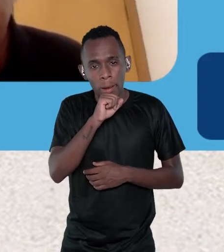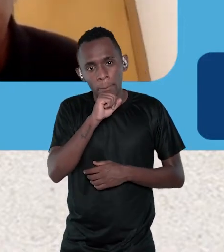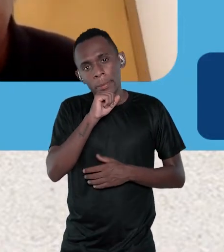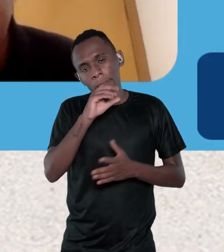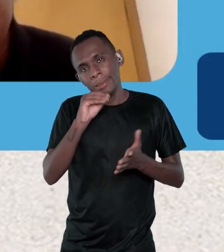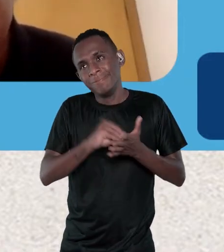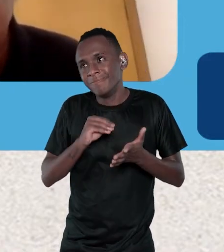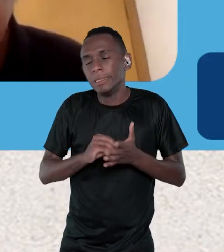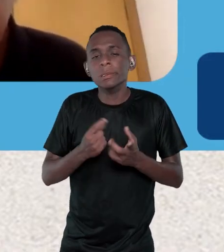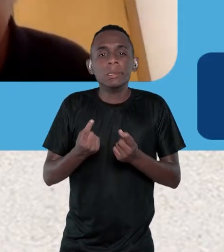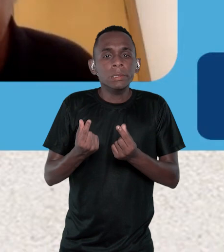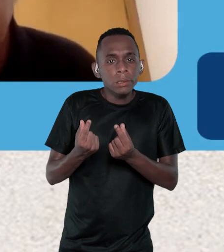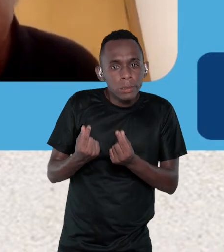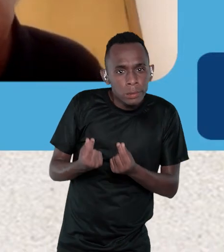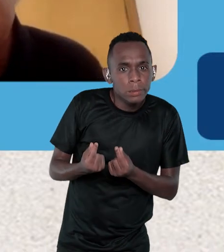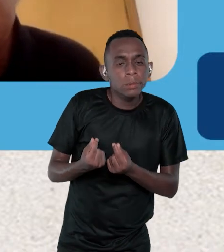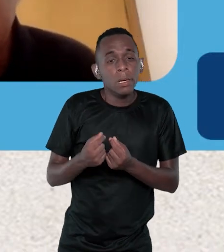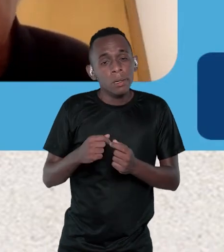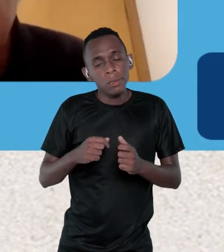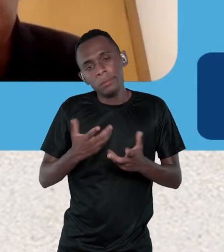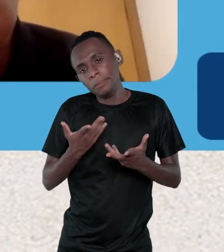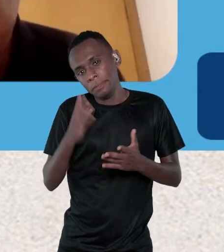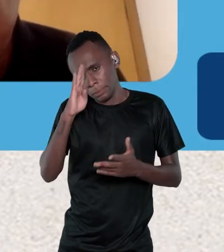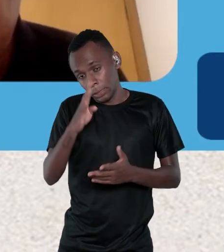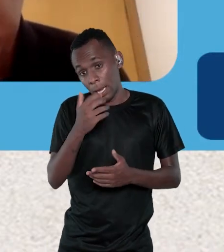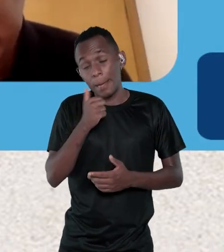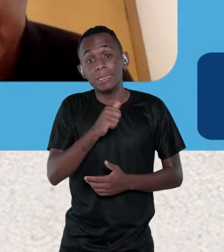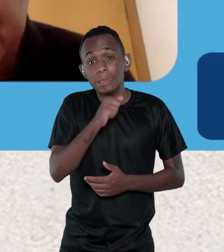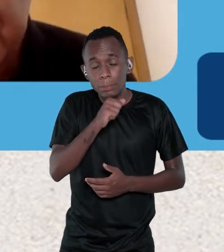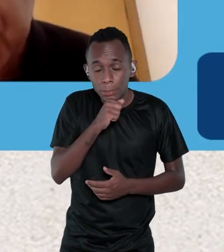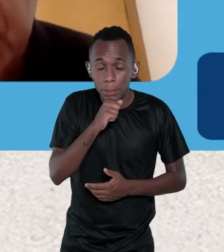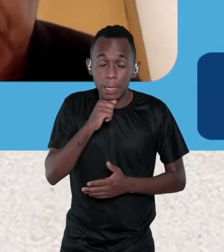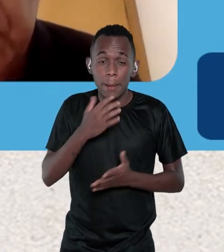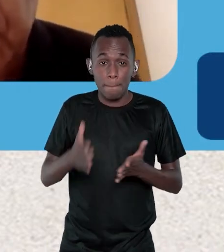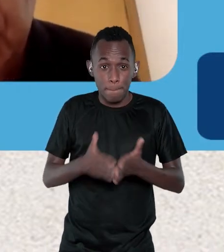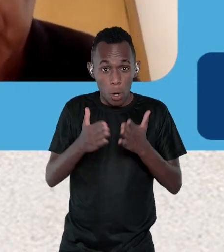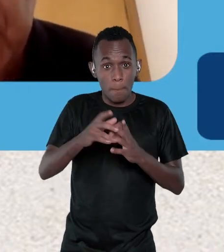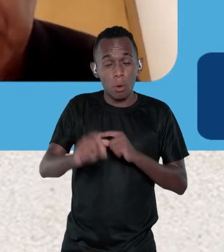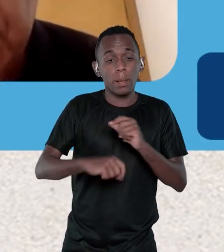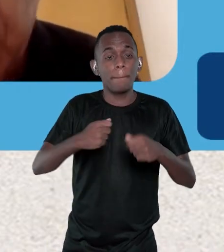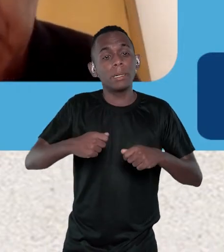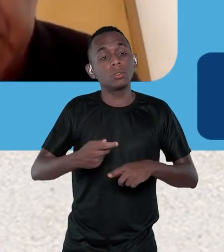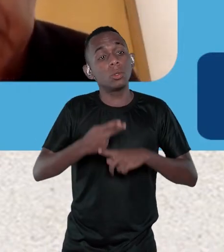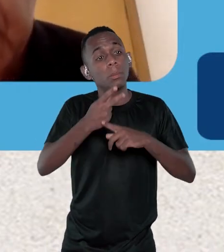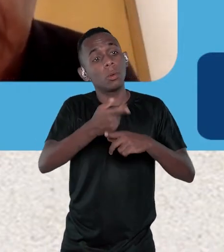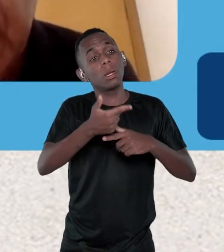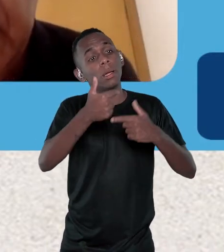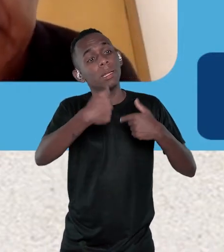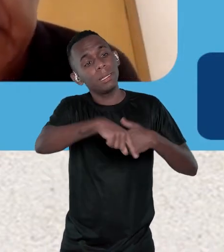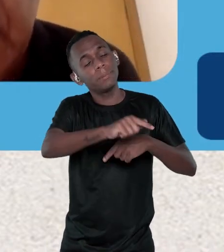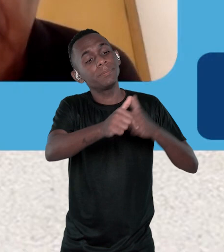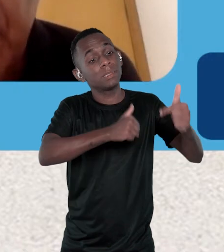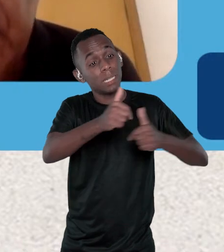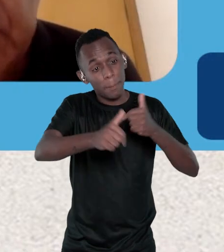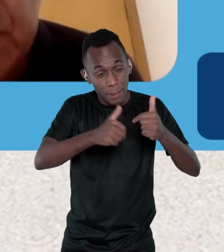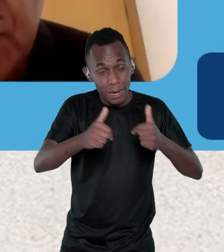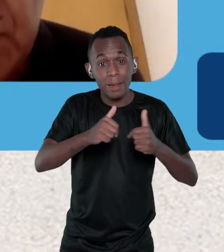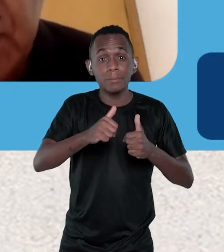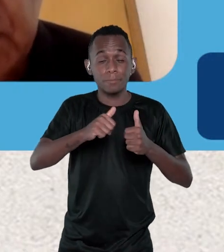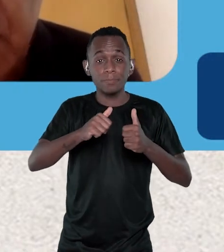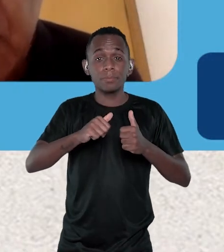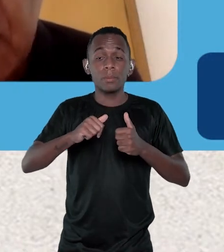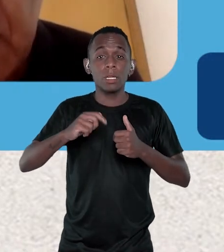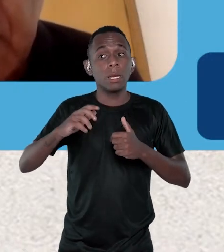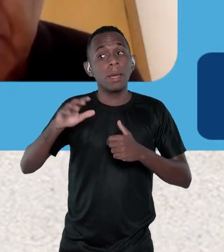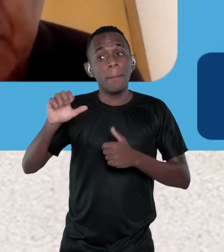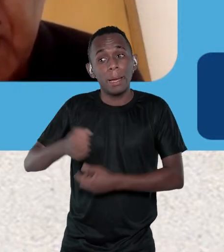que as mães mais sem poder aquisitivo, tudo, mais pobres, elas